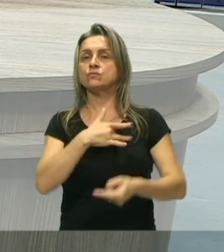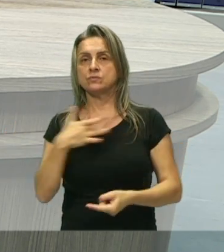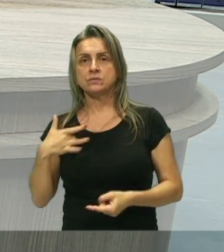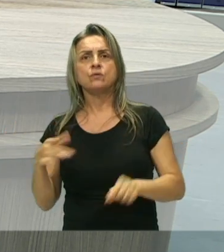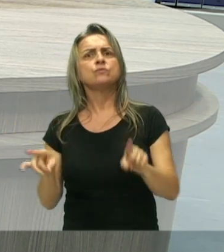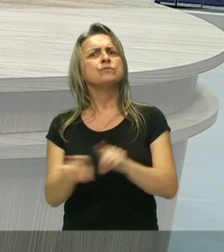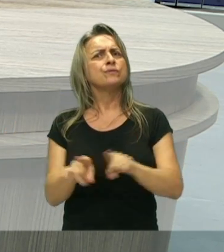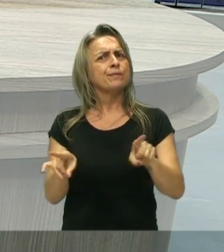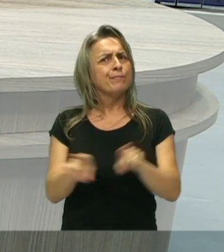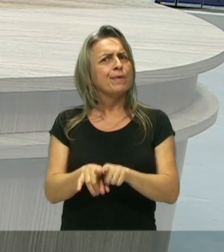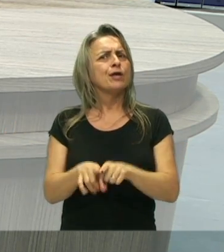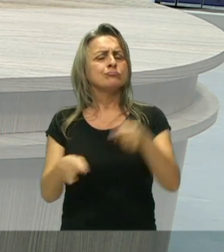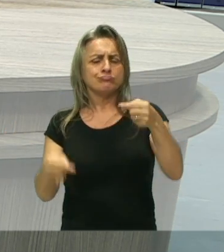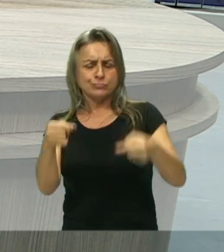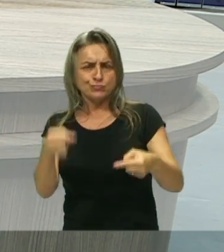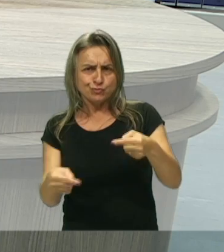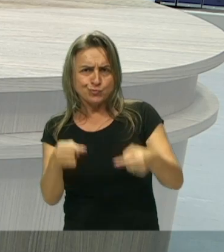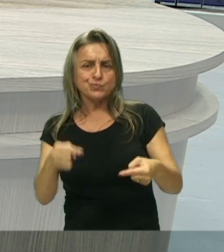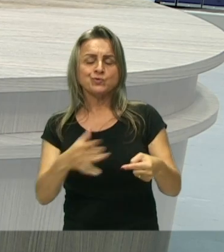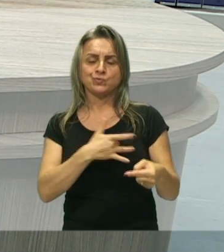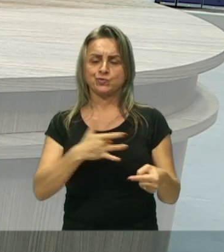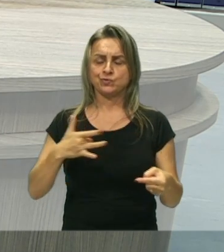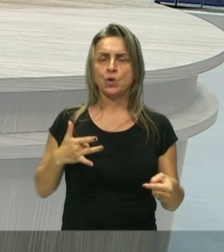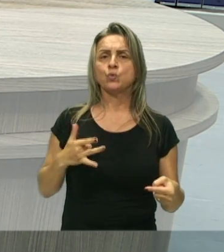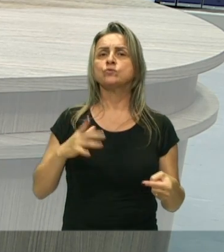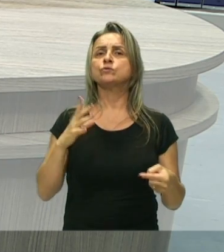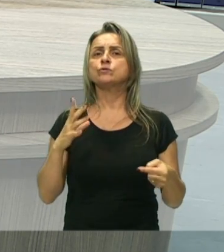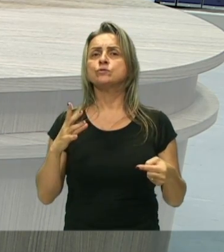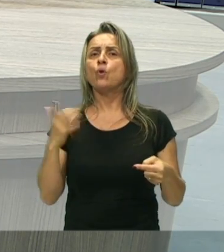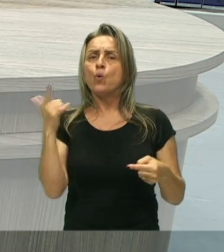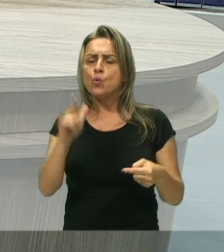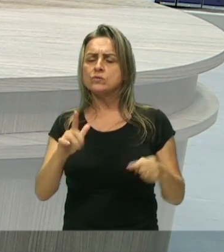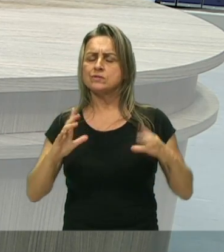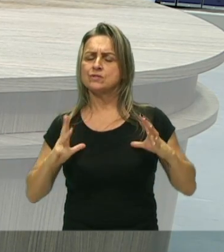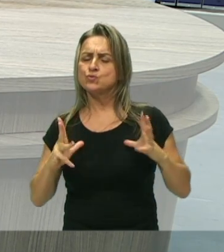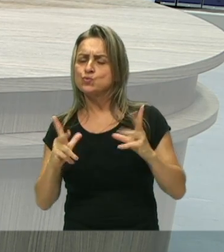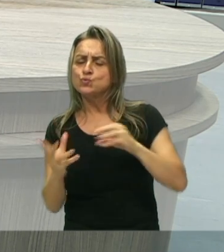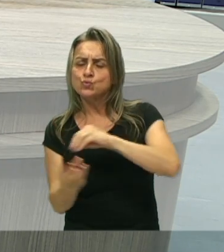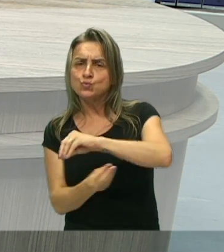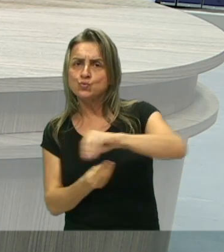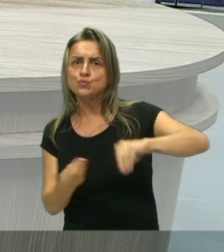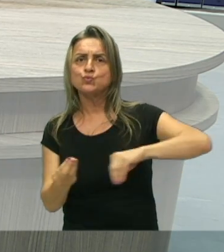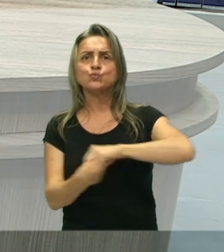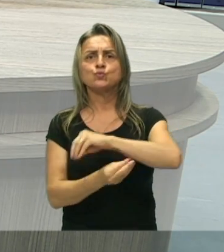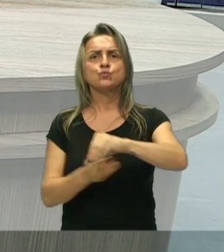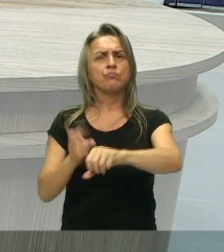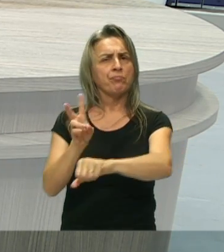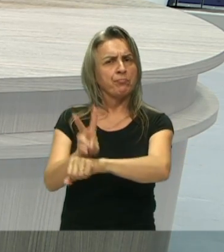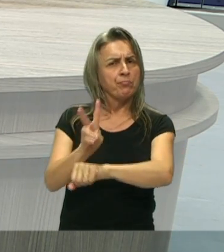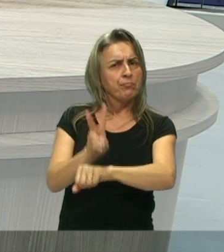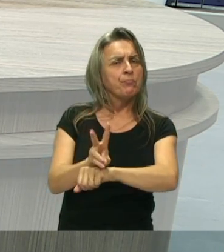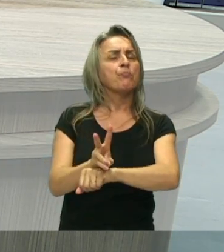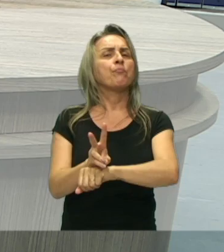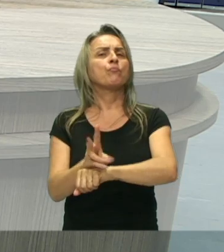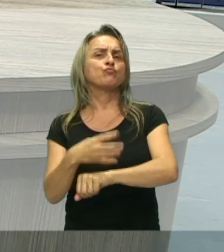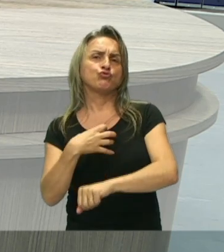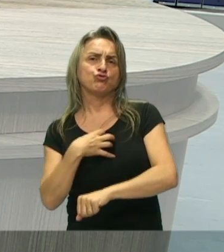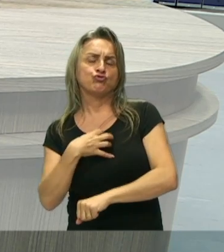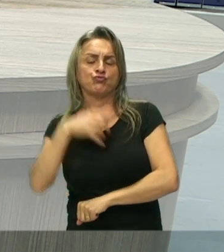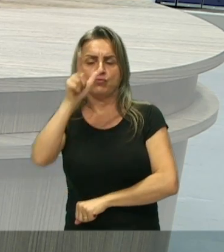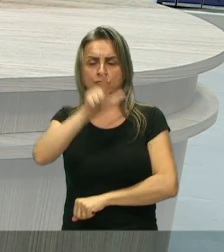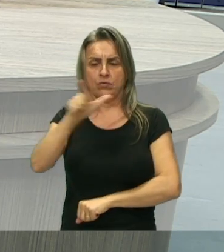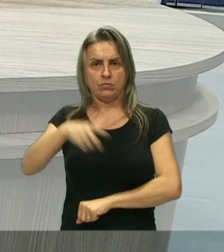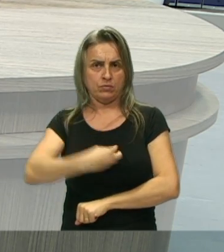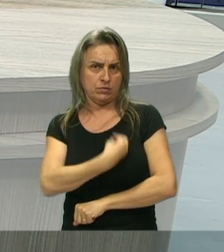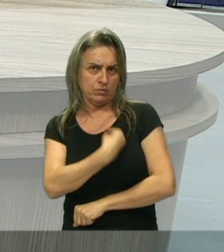saúde seja uma discussão integral, uma forma integral, seja de prevenção, seja de condições das pessoas viverem,